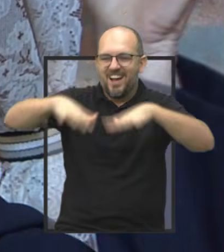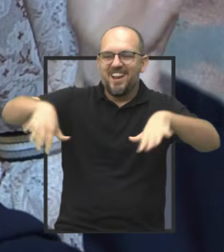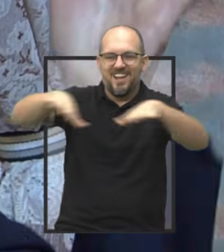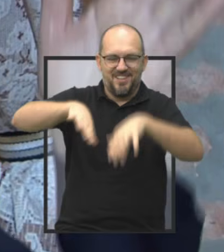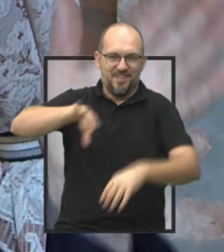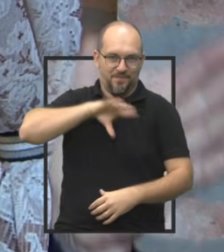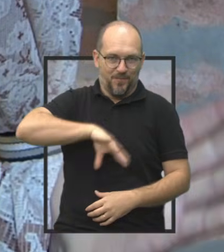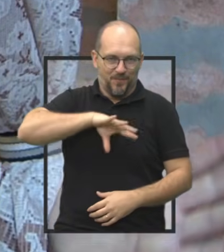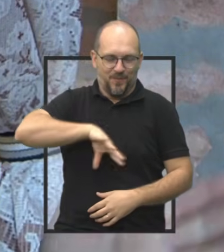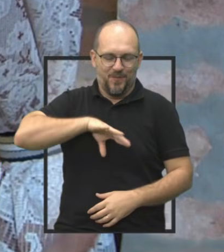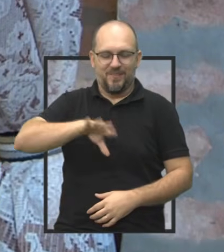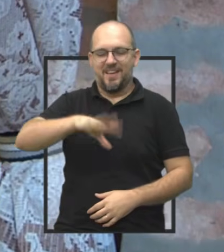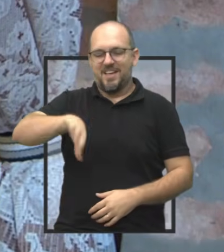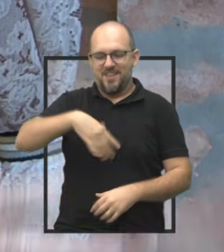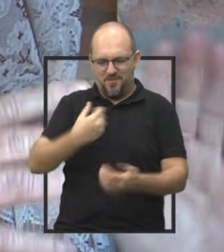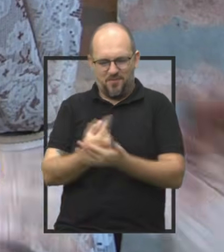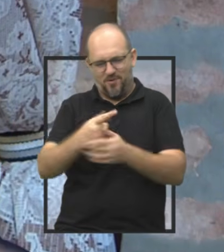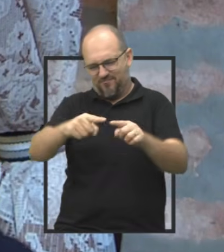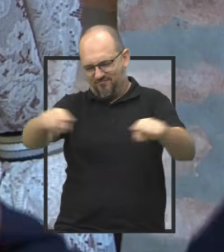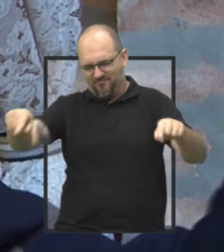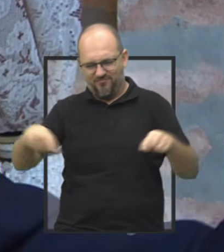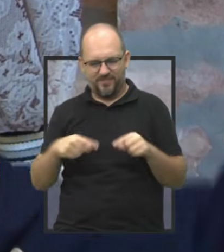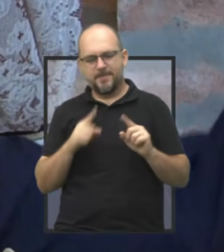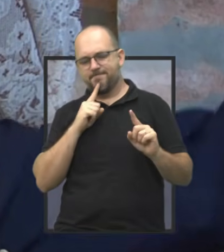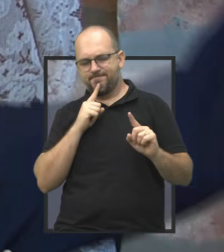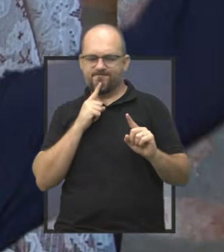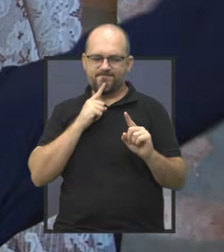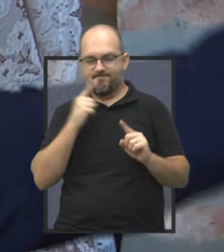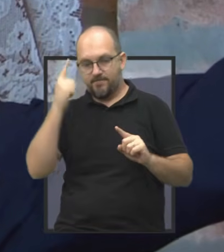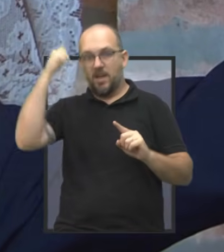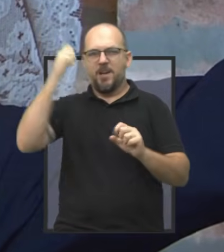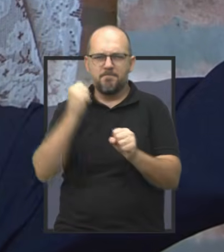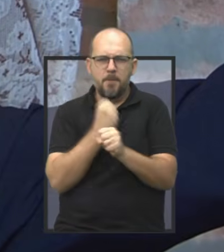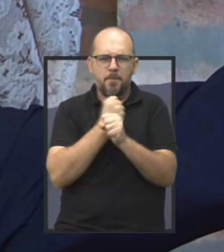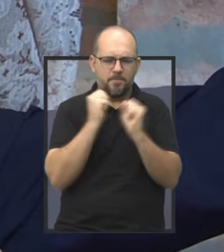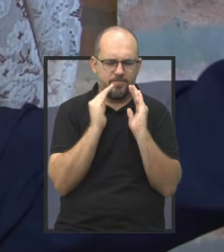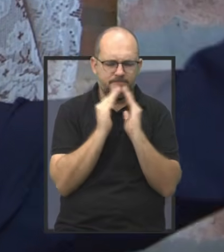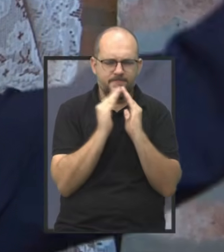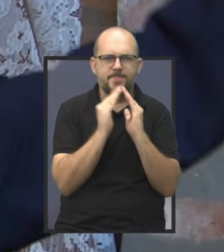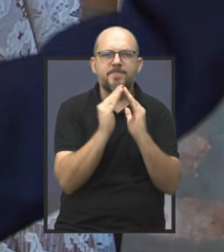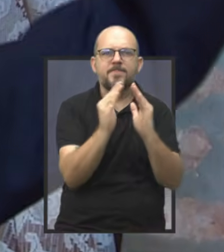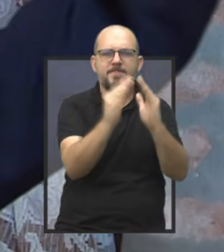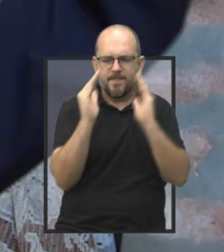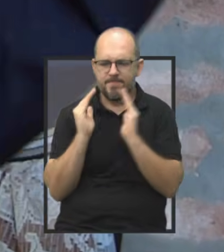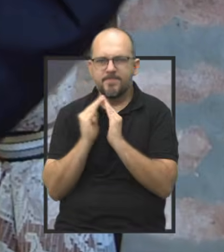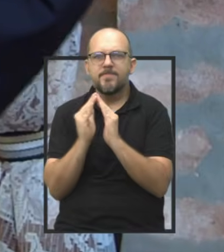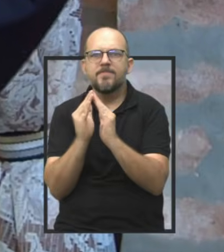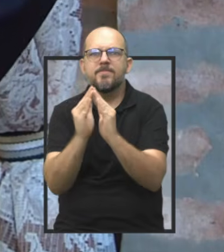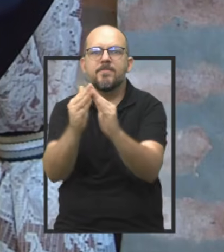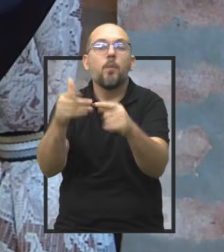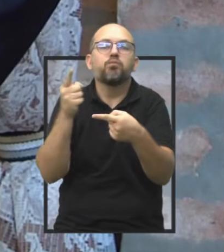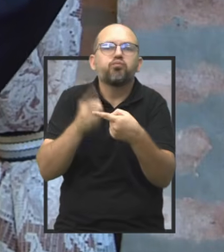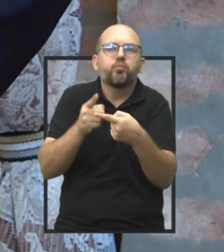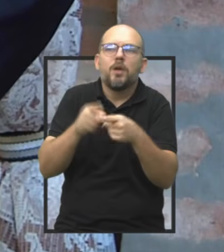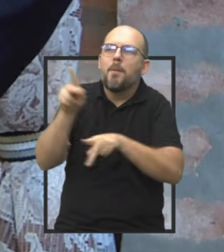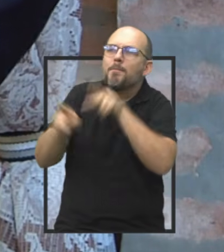ele fez um monte de corredor com um monte de casinha. porque ele trazia todo esse povo